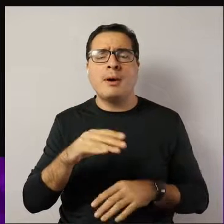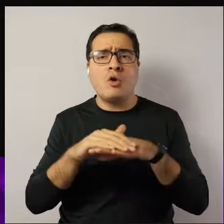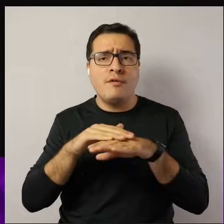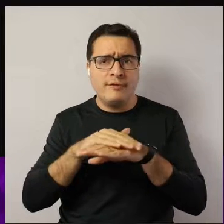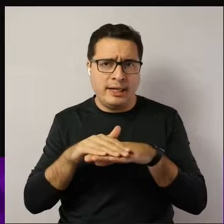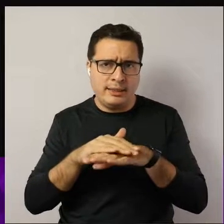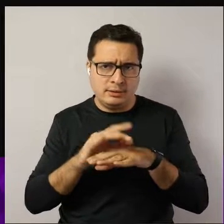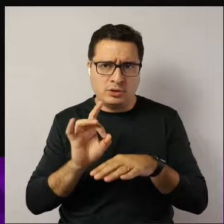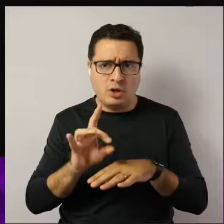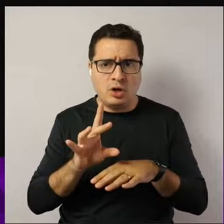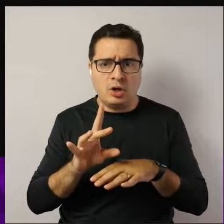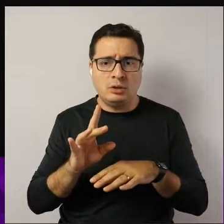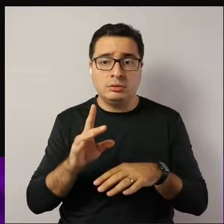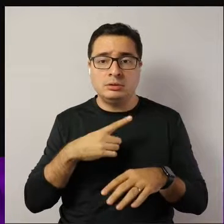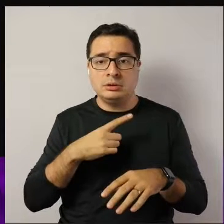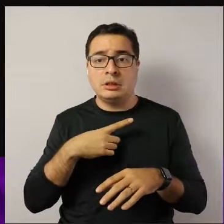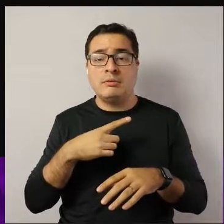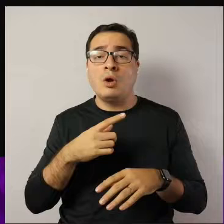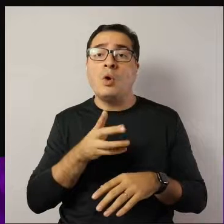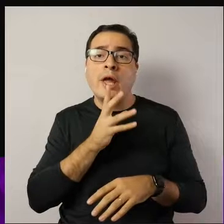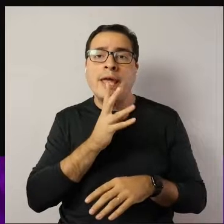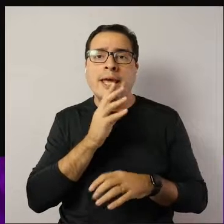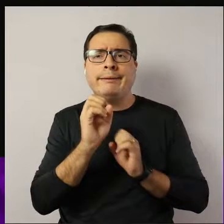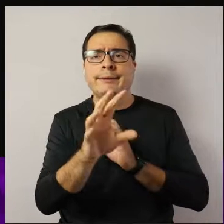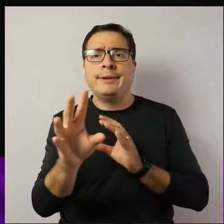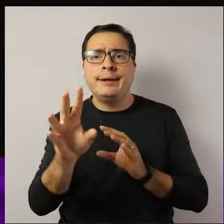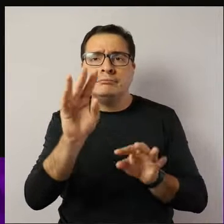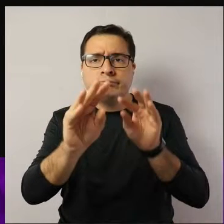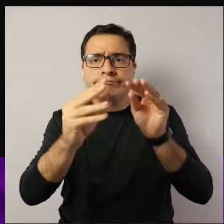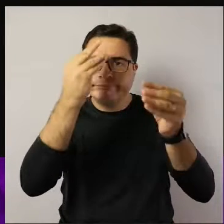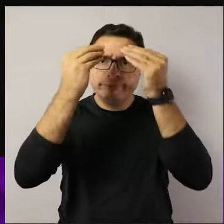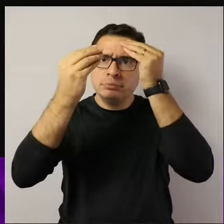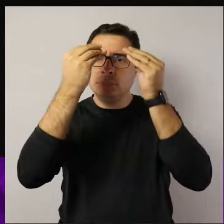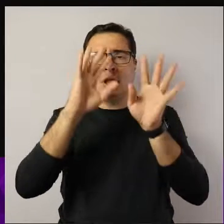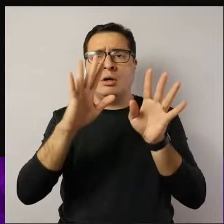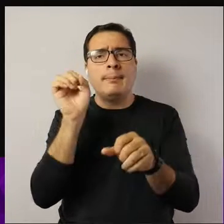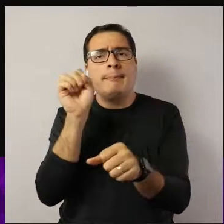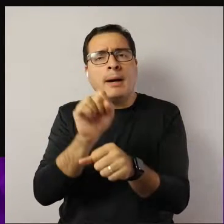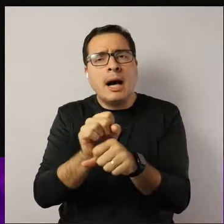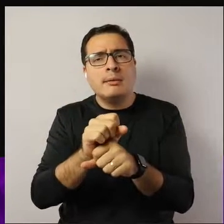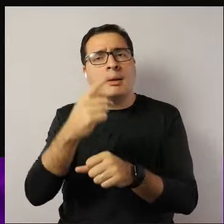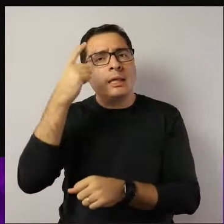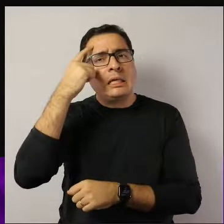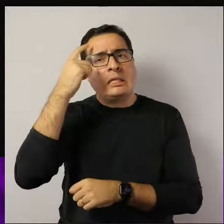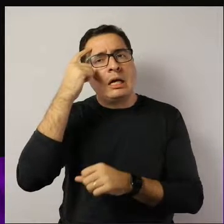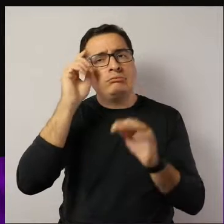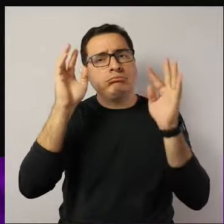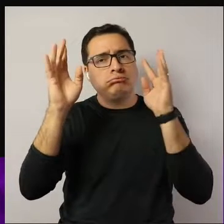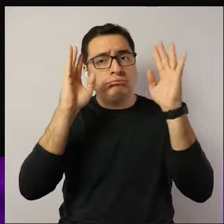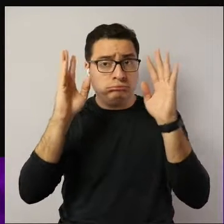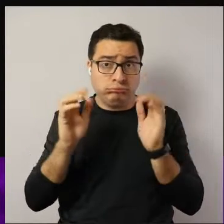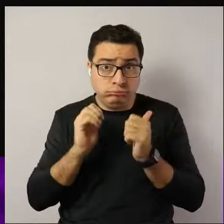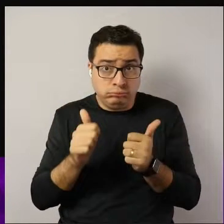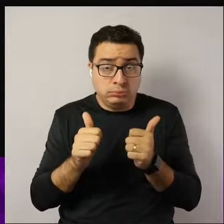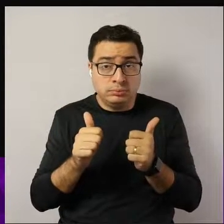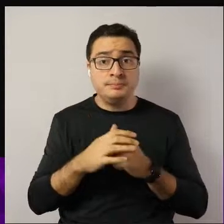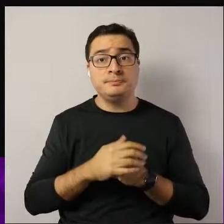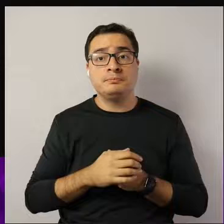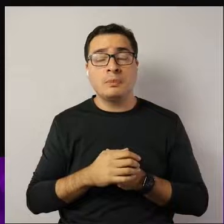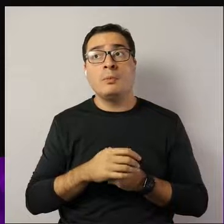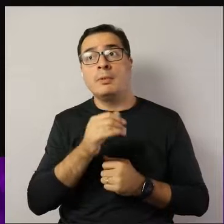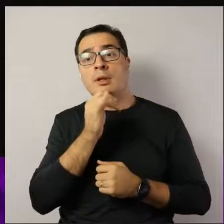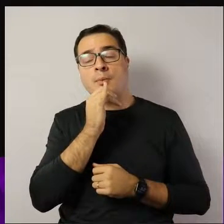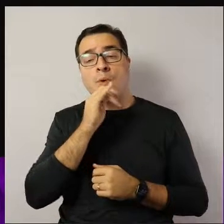sobre injeções de conhecimento na mente de vocês. Eu quero que vocês parem para pensar. Então, quando eu